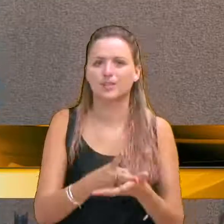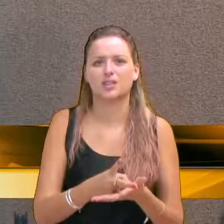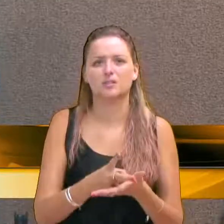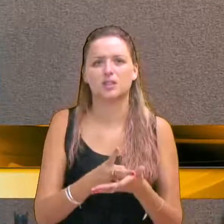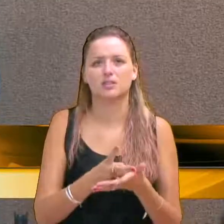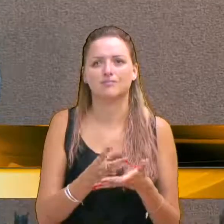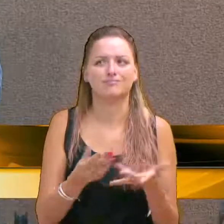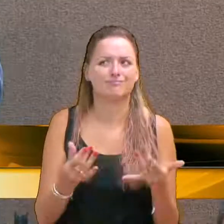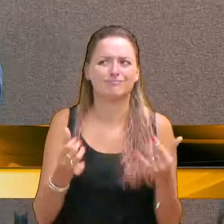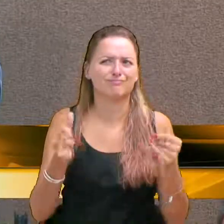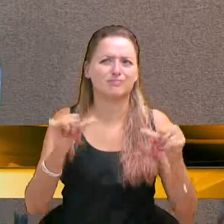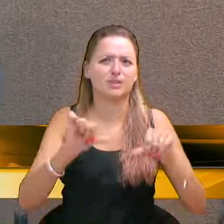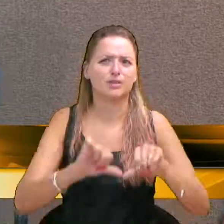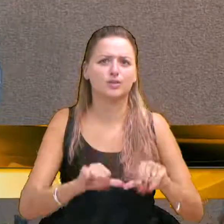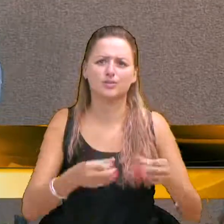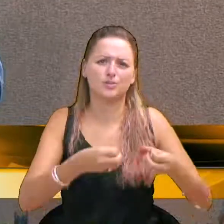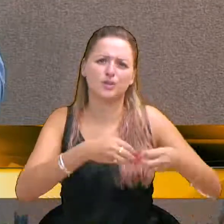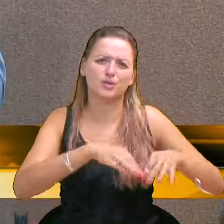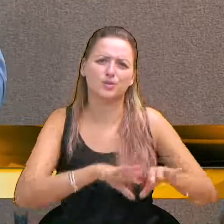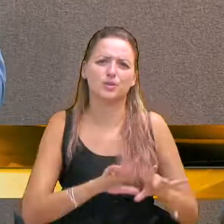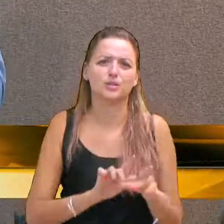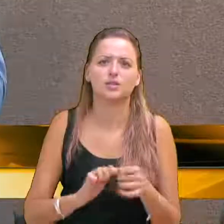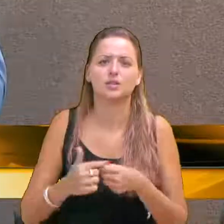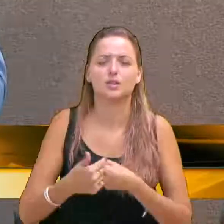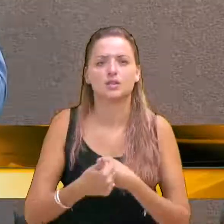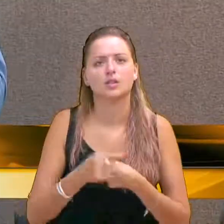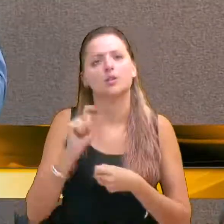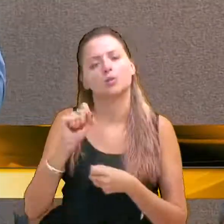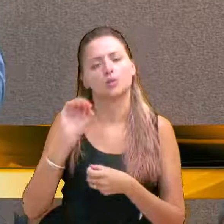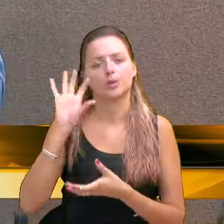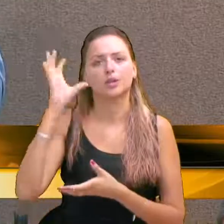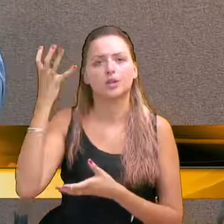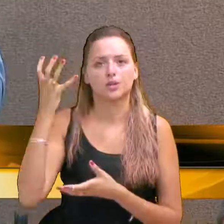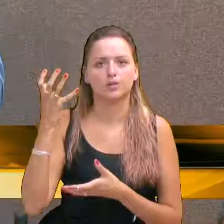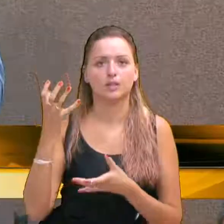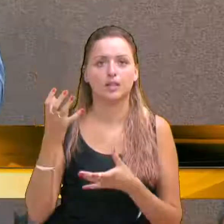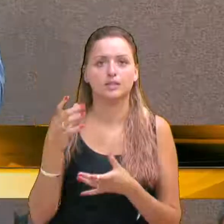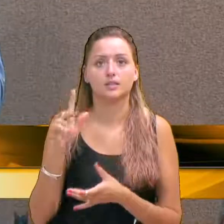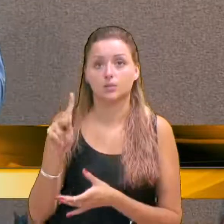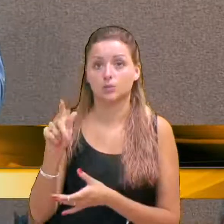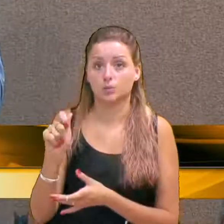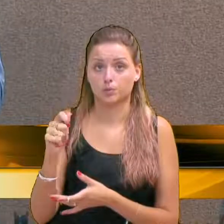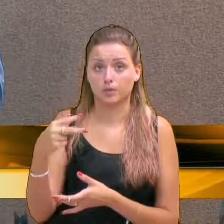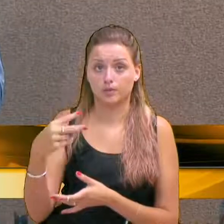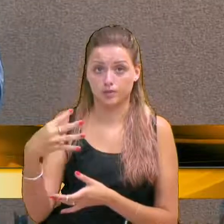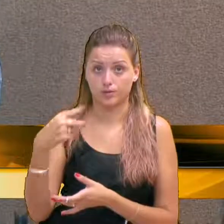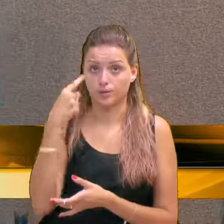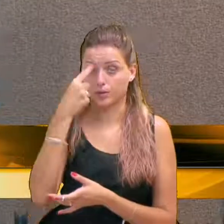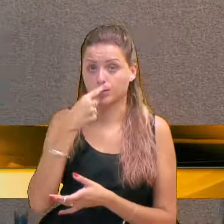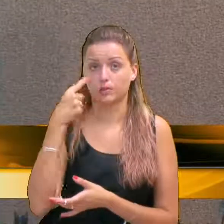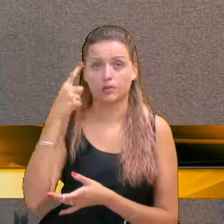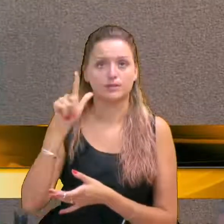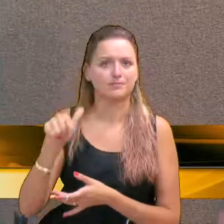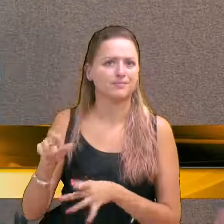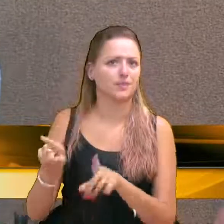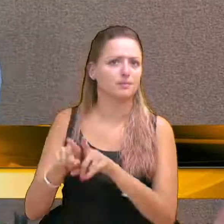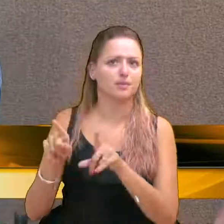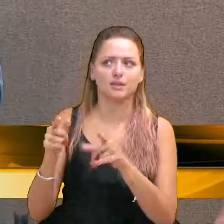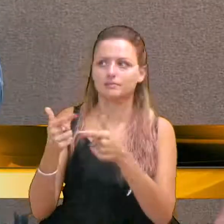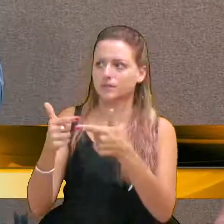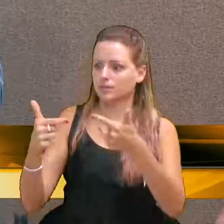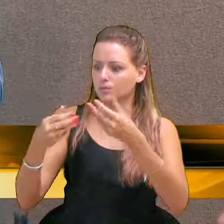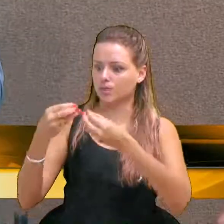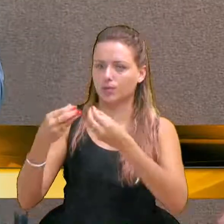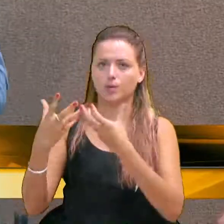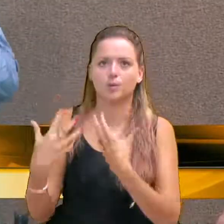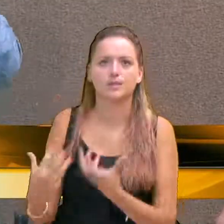desmonte da saúde na nossa cidade. O que vem acontecendo no pronto atendimento é execrável, né, a